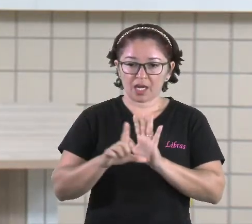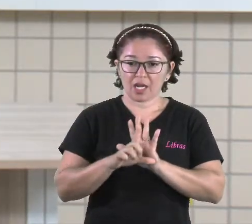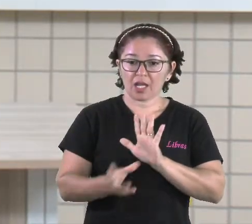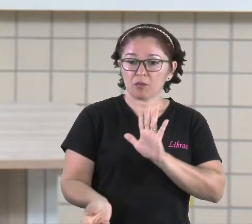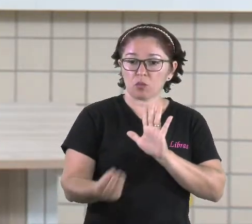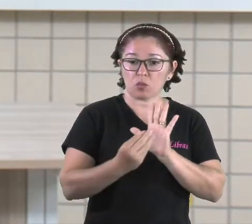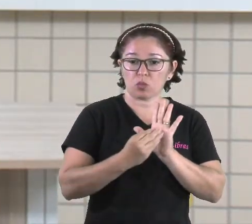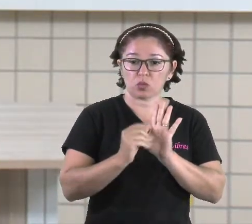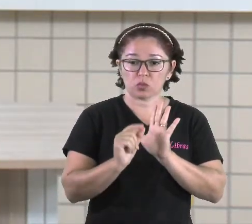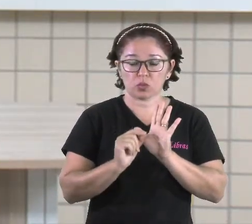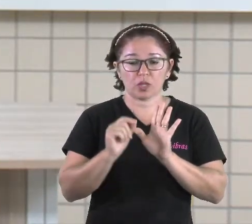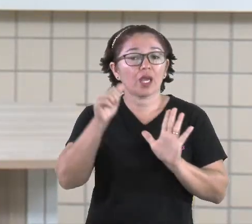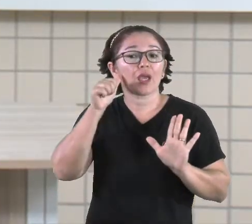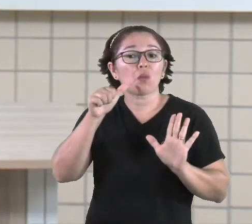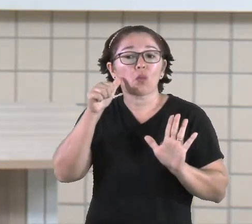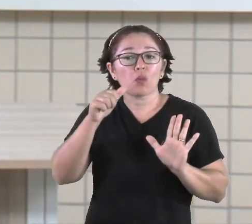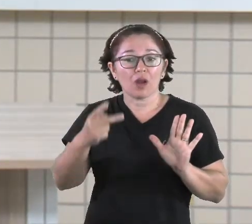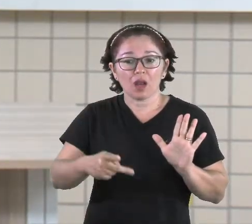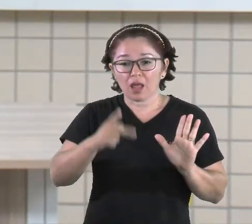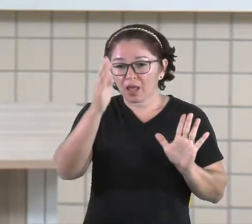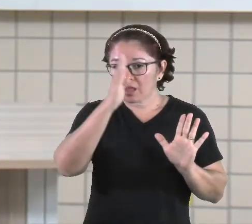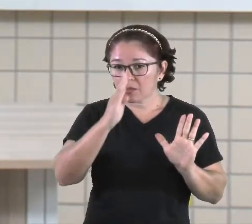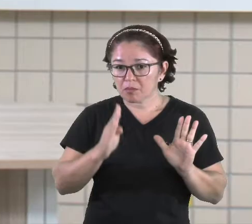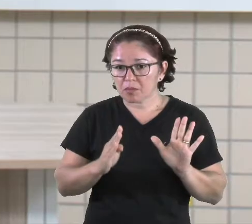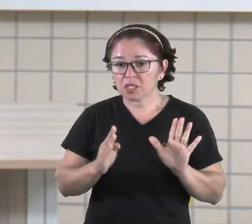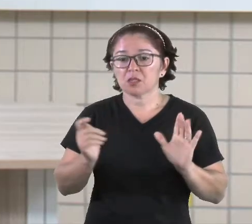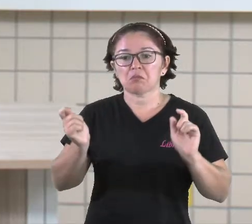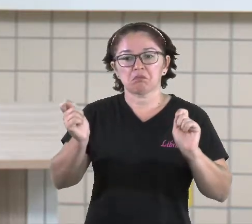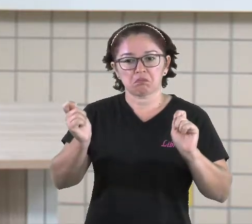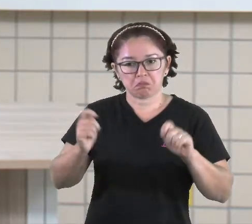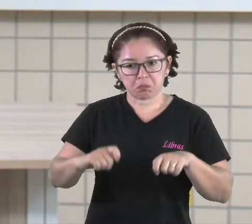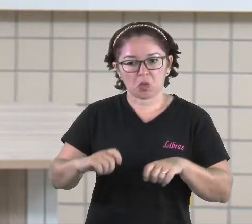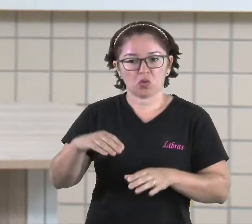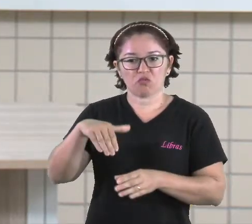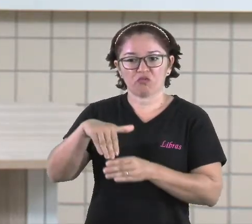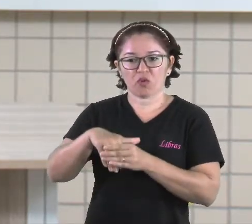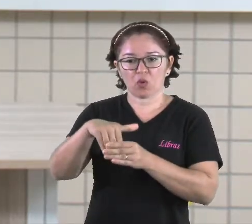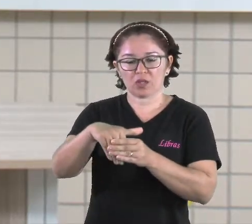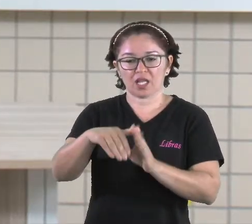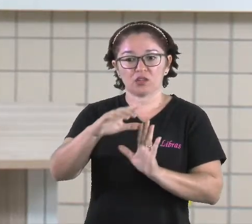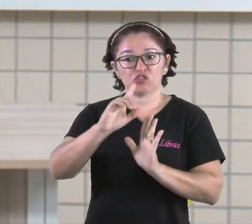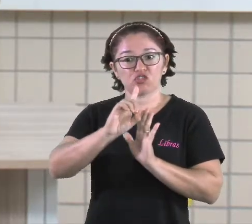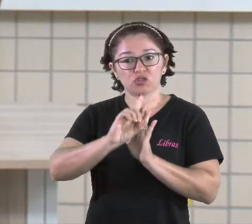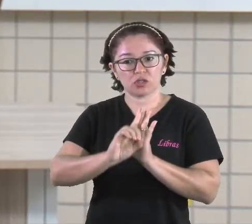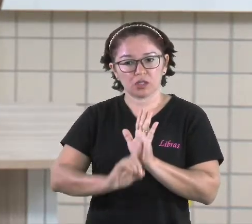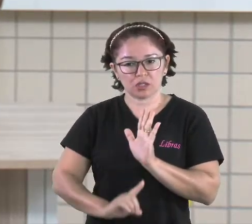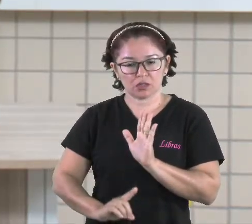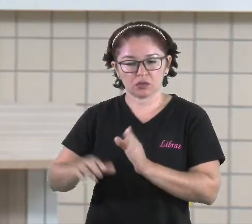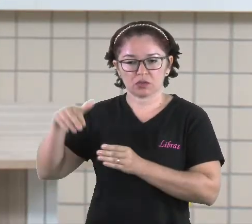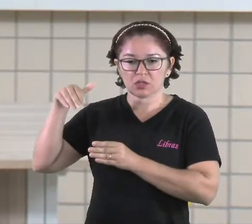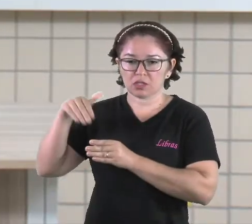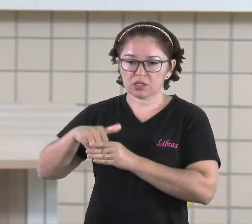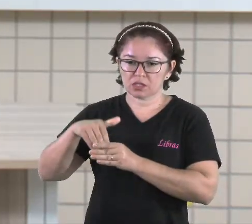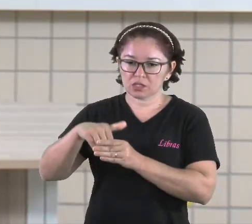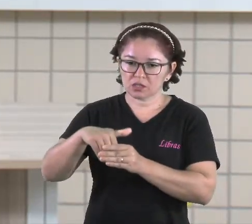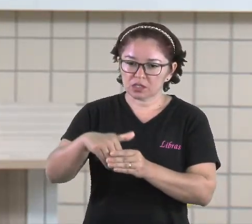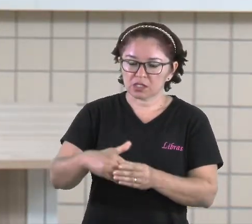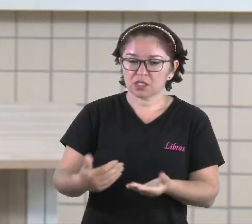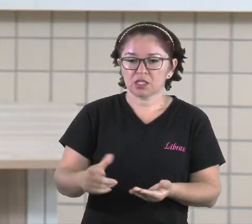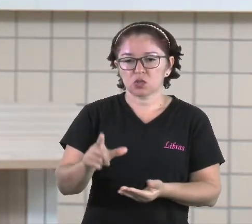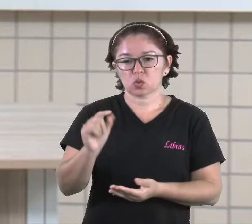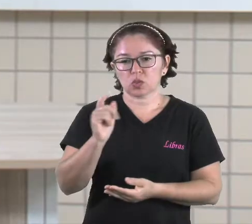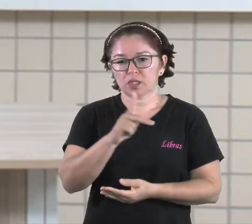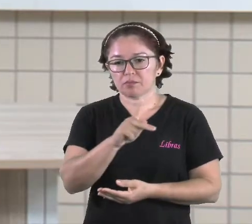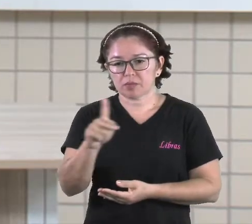brasileiras recebem o direito de votar nos candidatos a presidente da